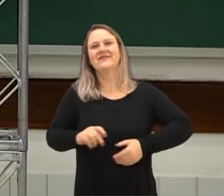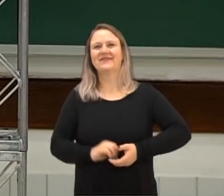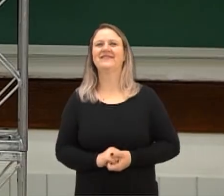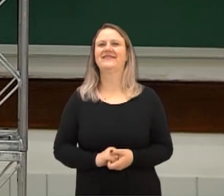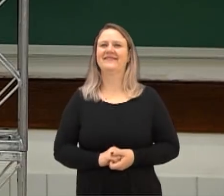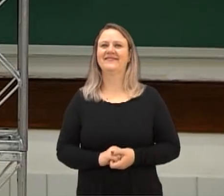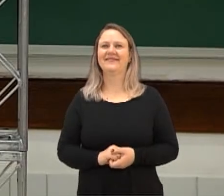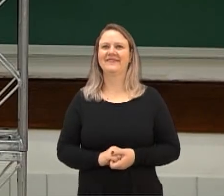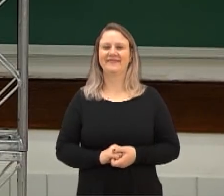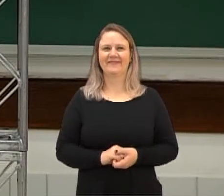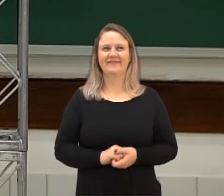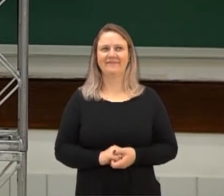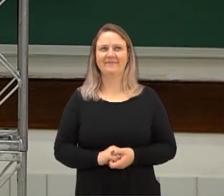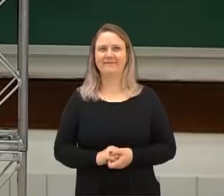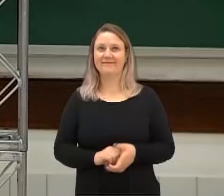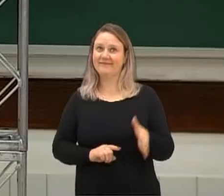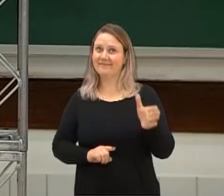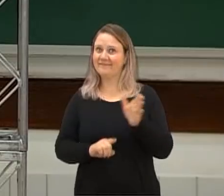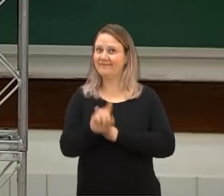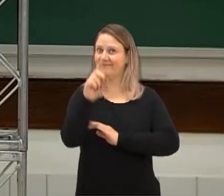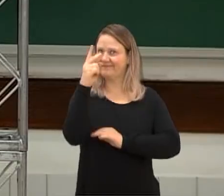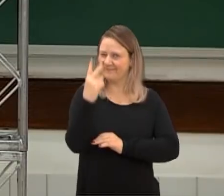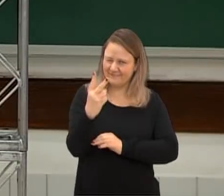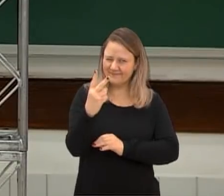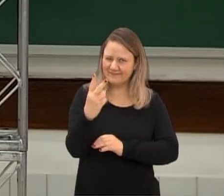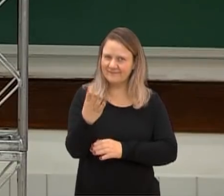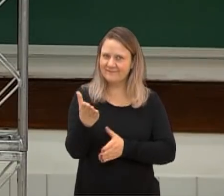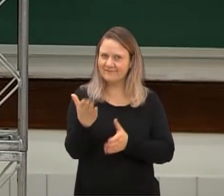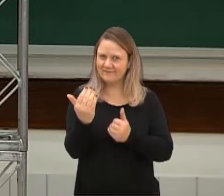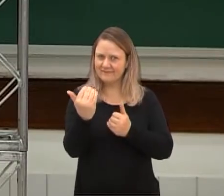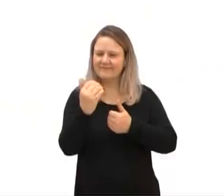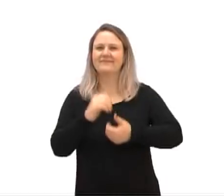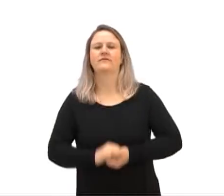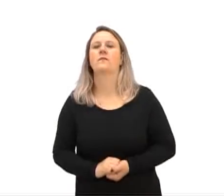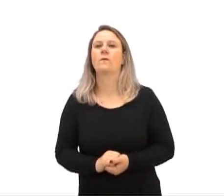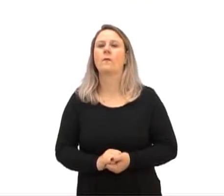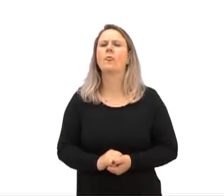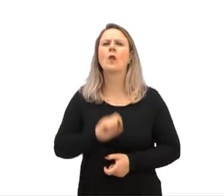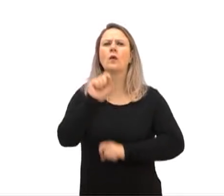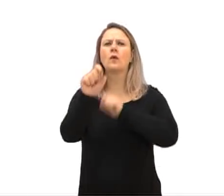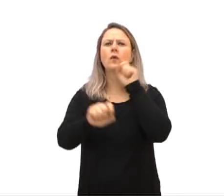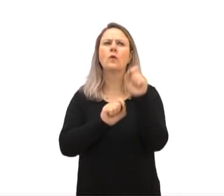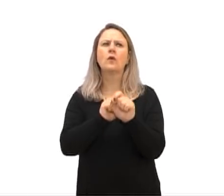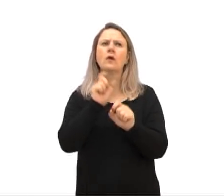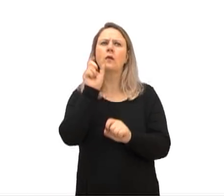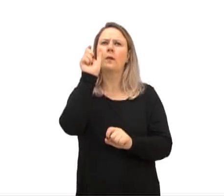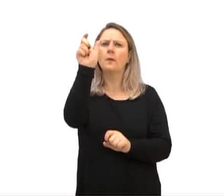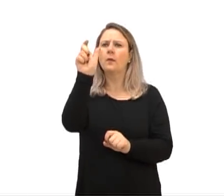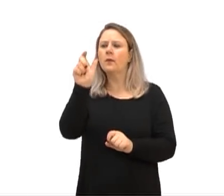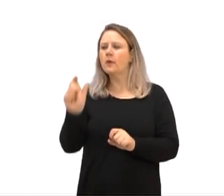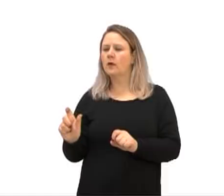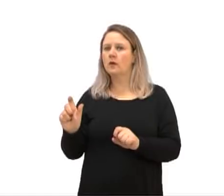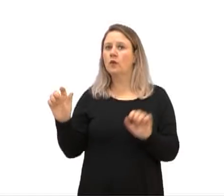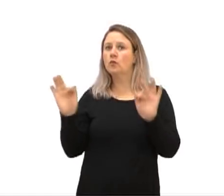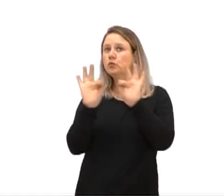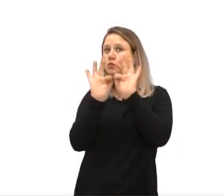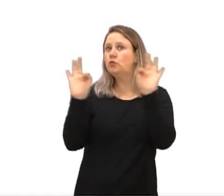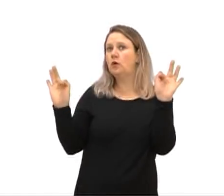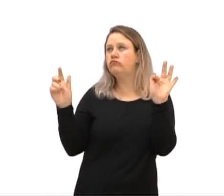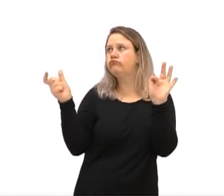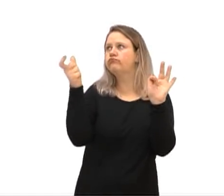ok? Quiz 2, vamos lá? Pensando aqui, ó. Quais palavras completam a